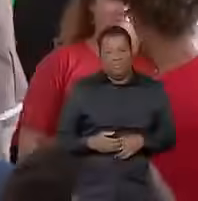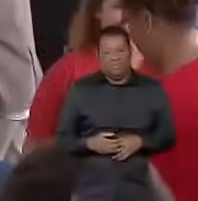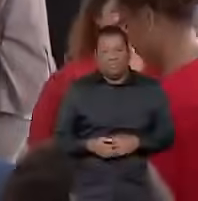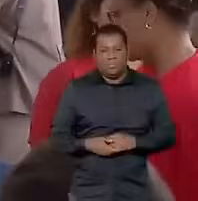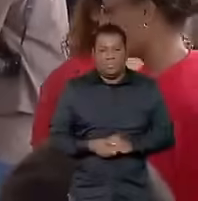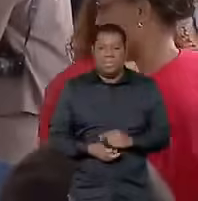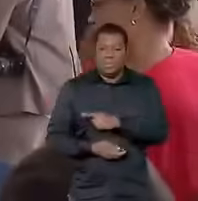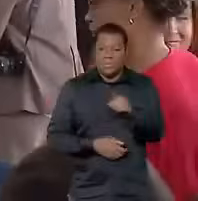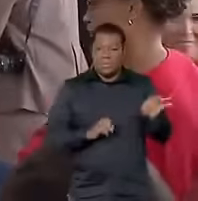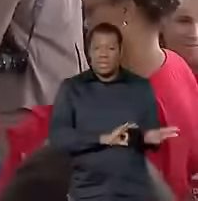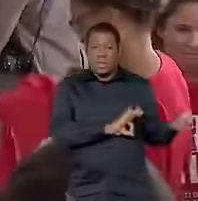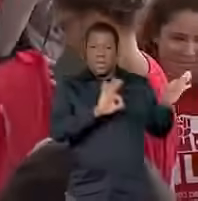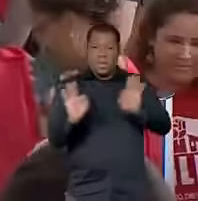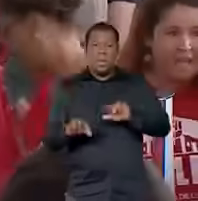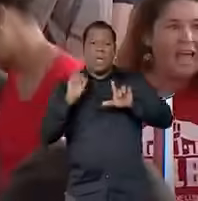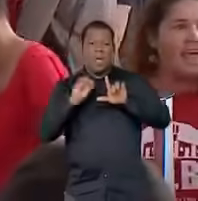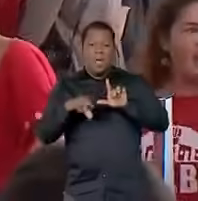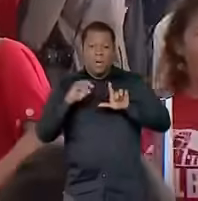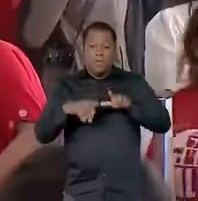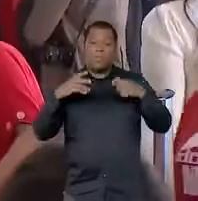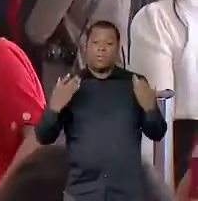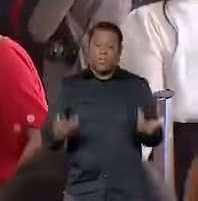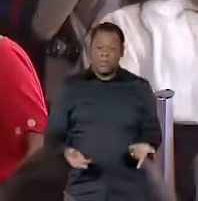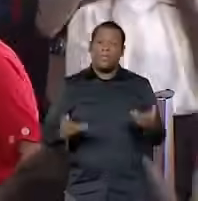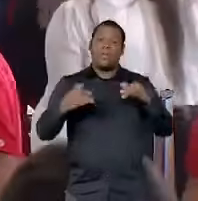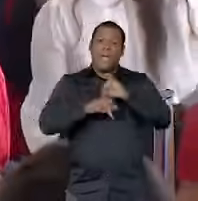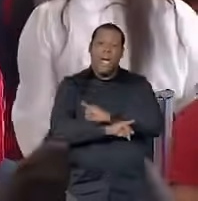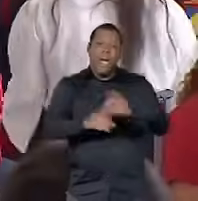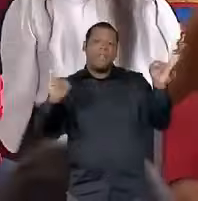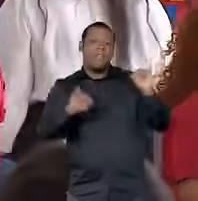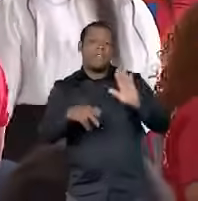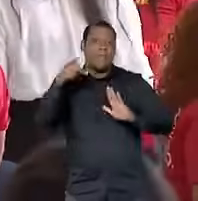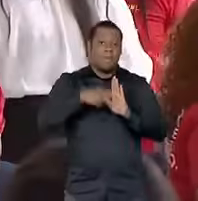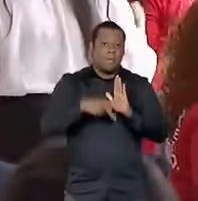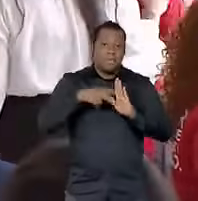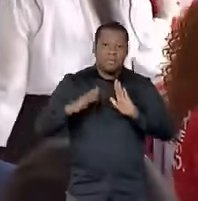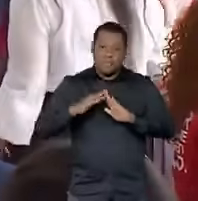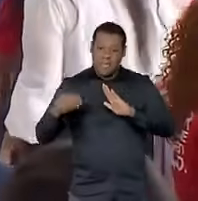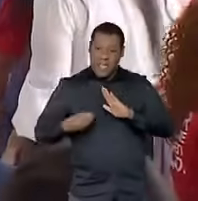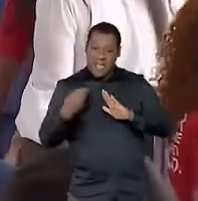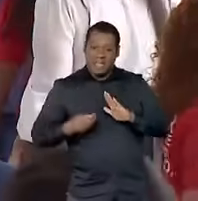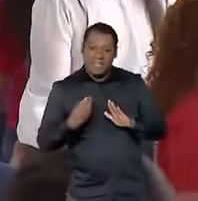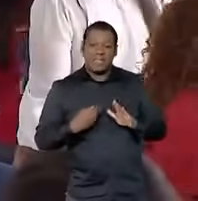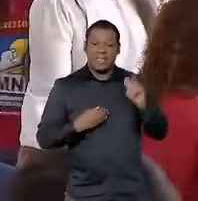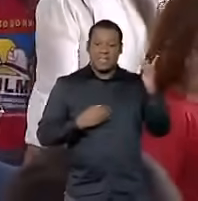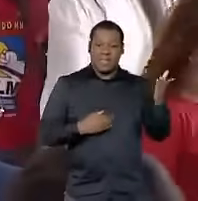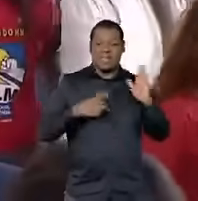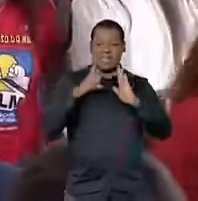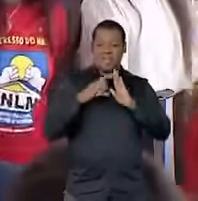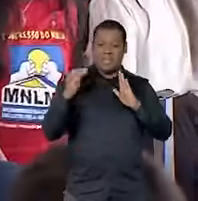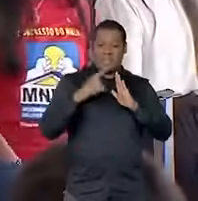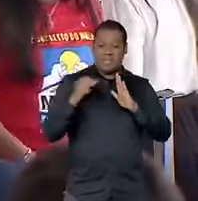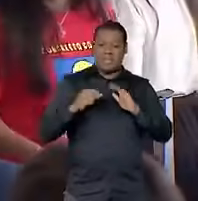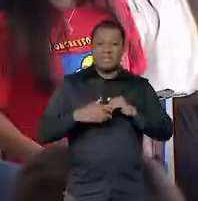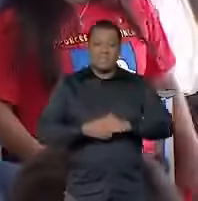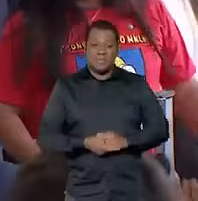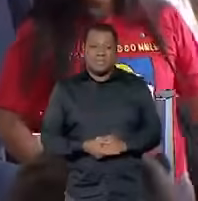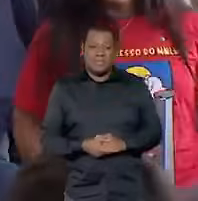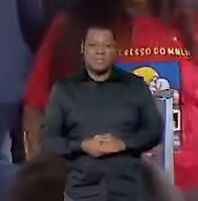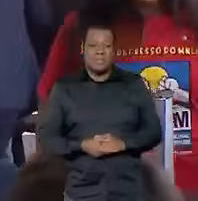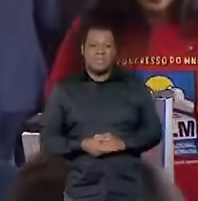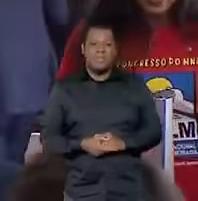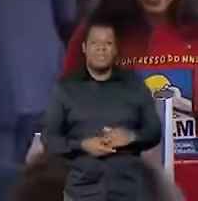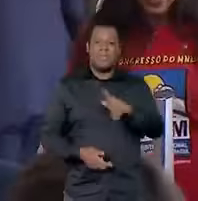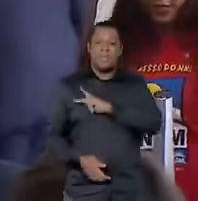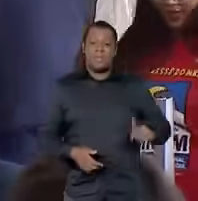Estamos acompanhando ao vivo a cerimônia de anúncio de moradias do programa Minha Casa Minha Vida Rural e Entidades, com a